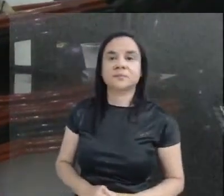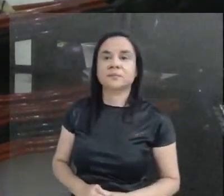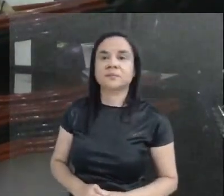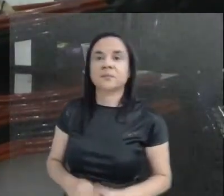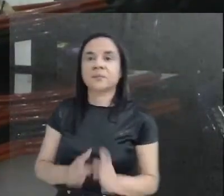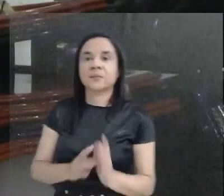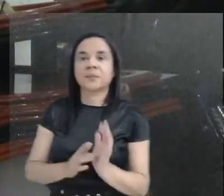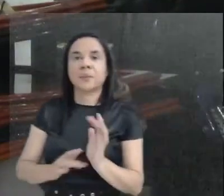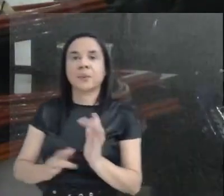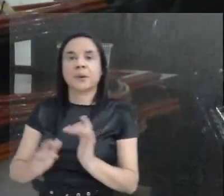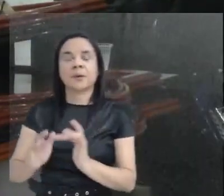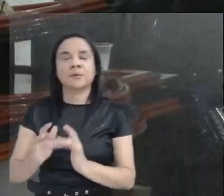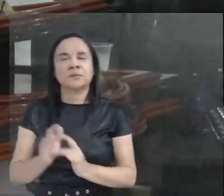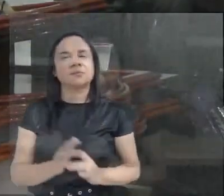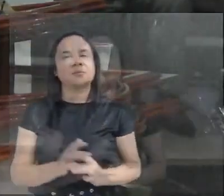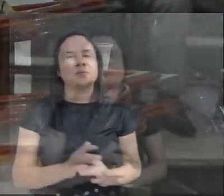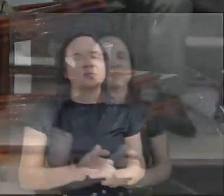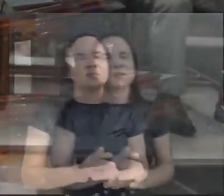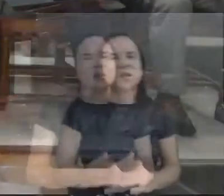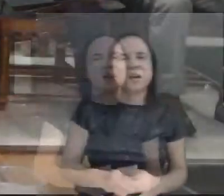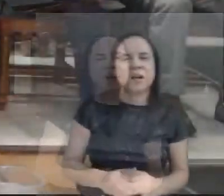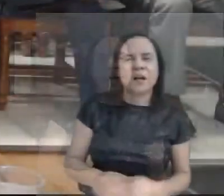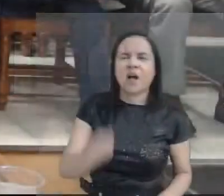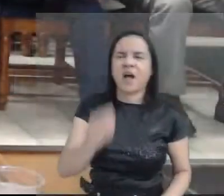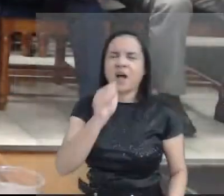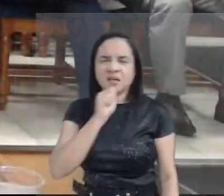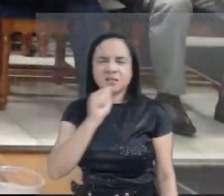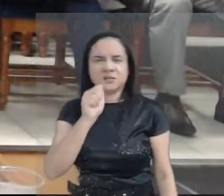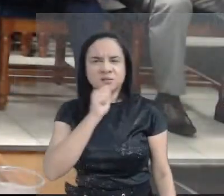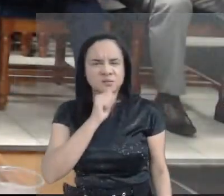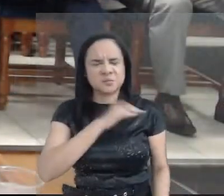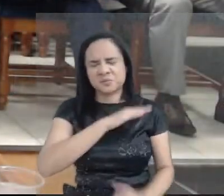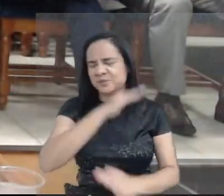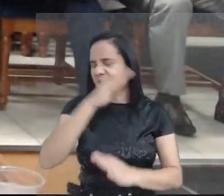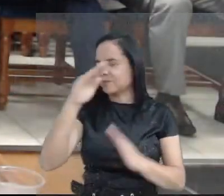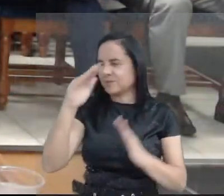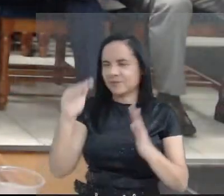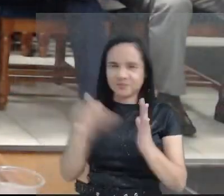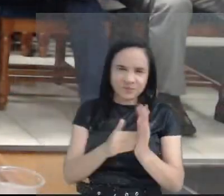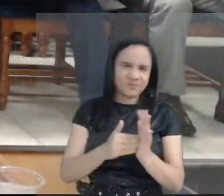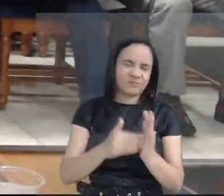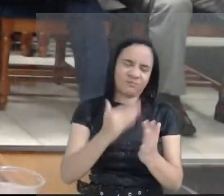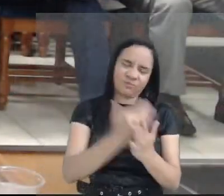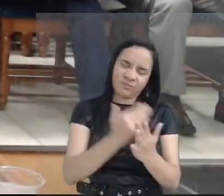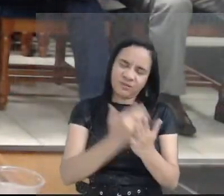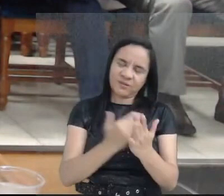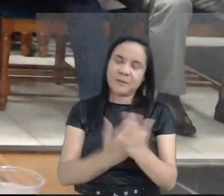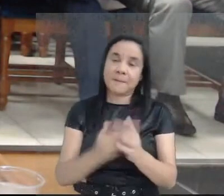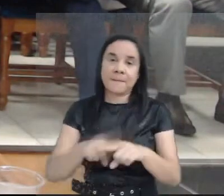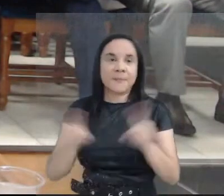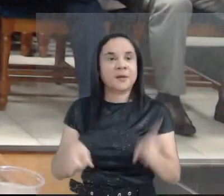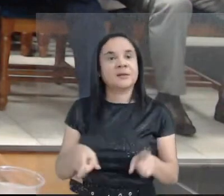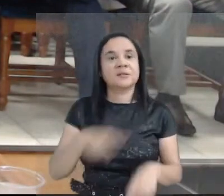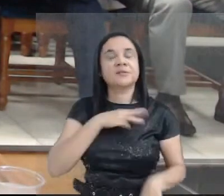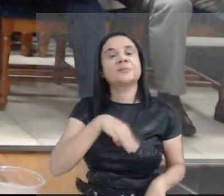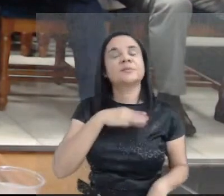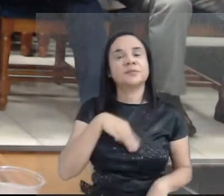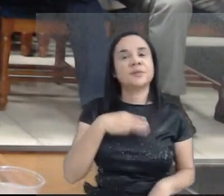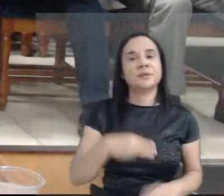Então Jesus, com todas as restrições, mas os irmãos vão ver que no seu ministério,